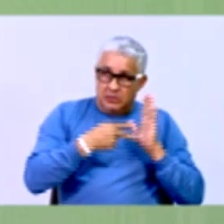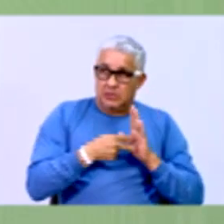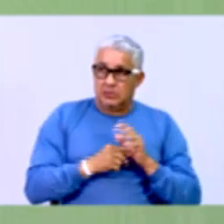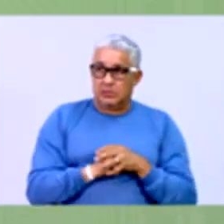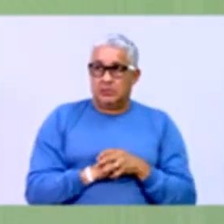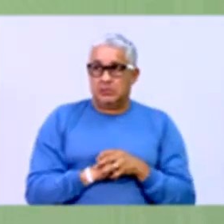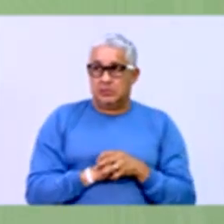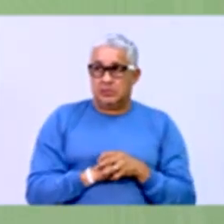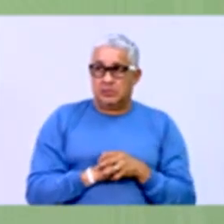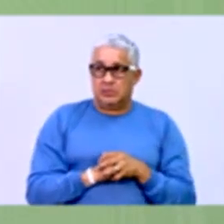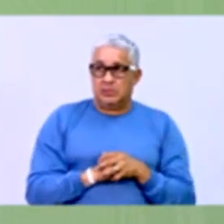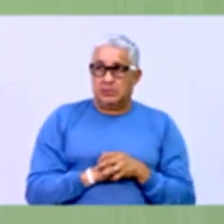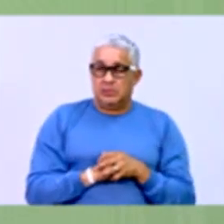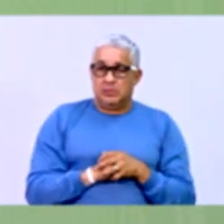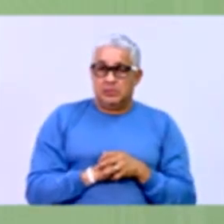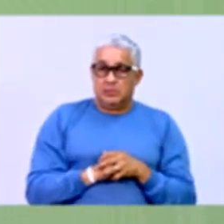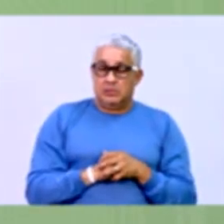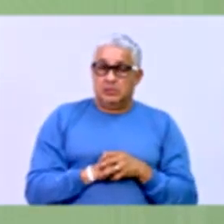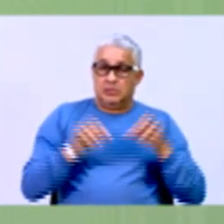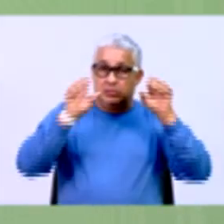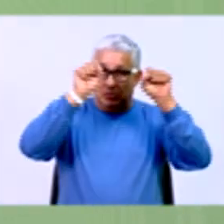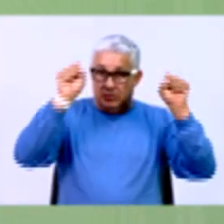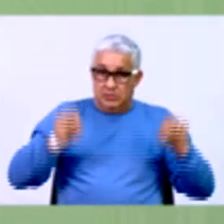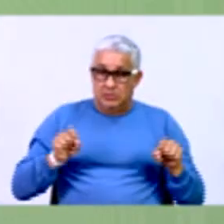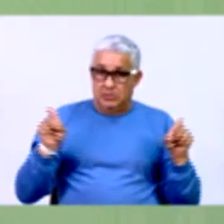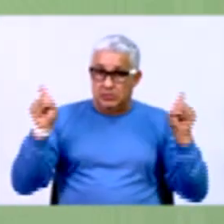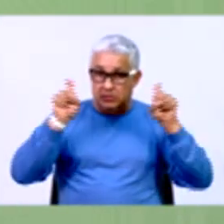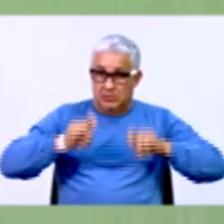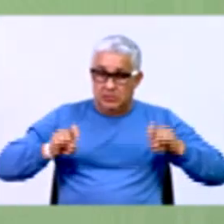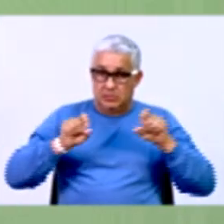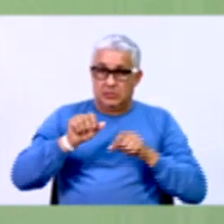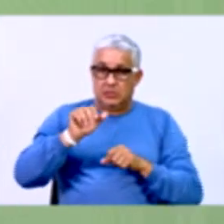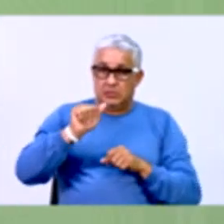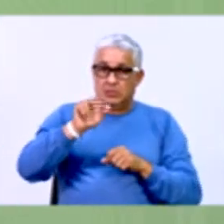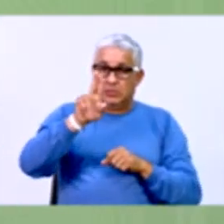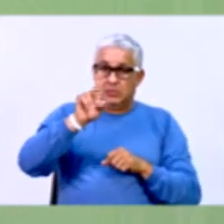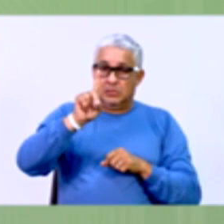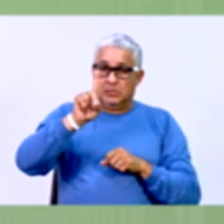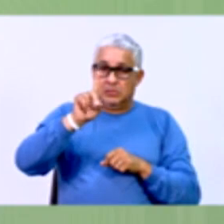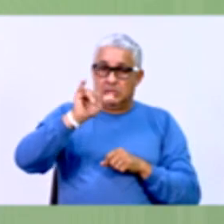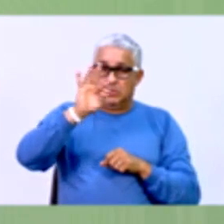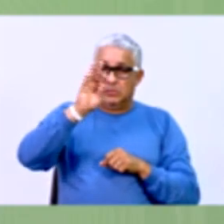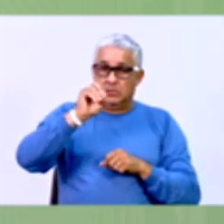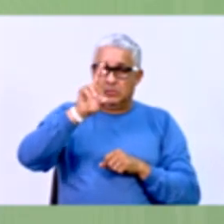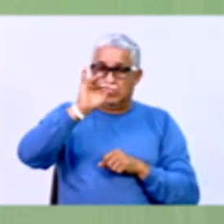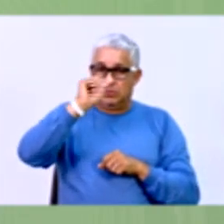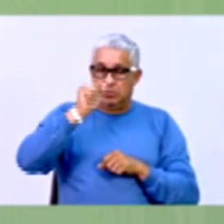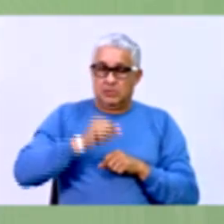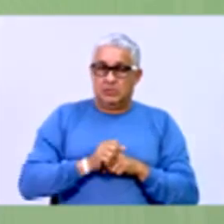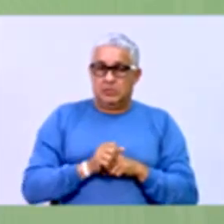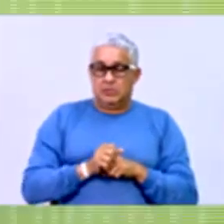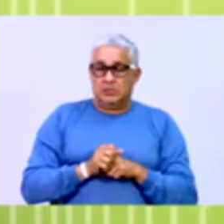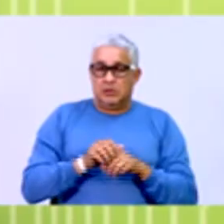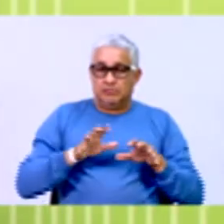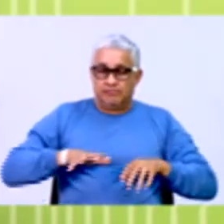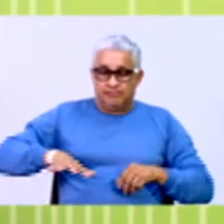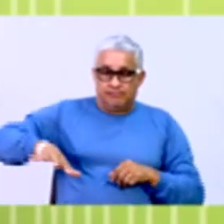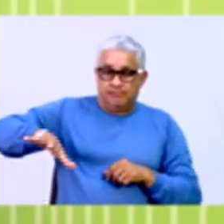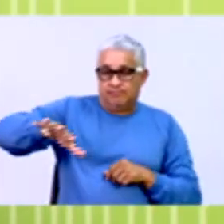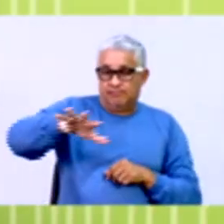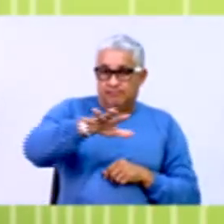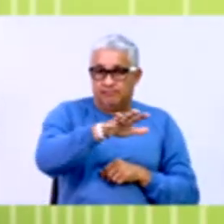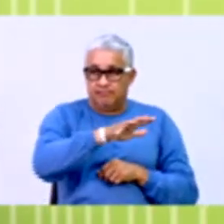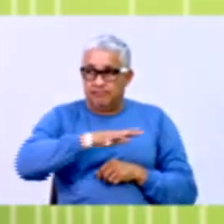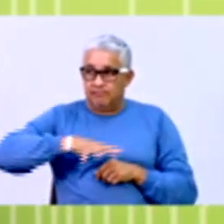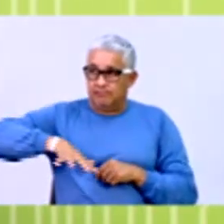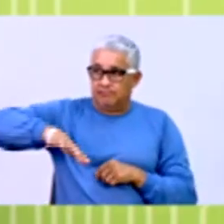Auditoria em sistemas computacionais. Bom, auditoria é um processo que abrange a